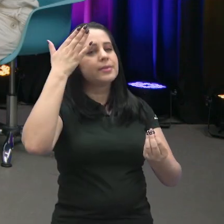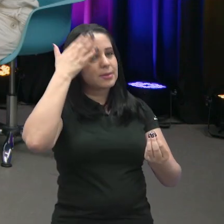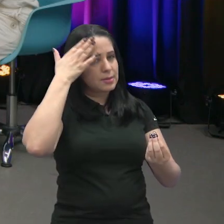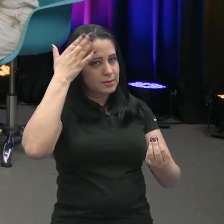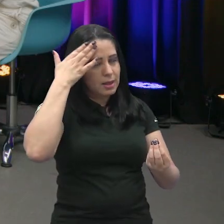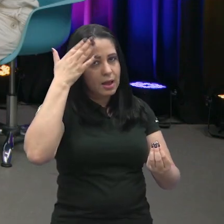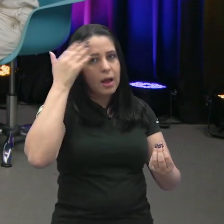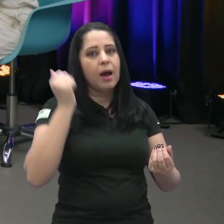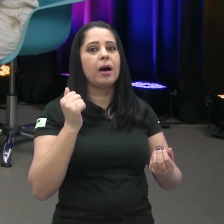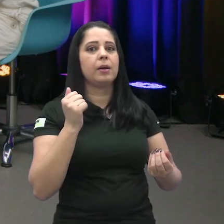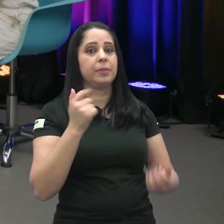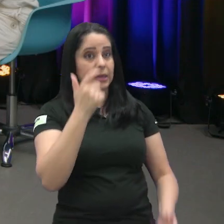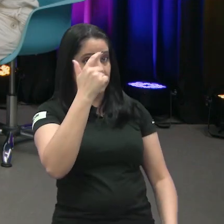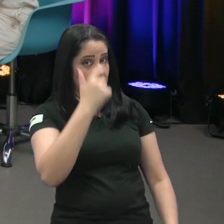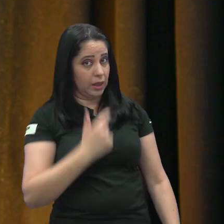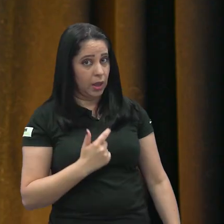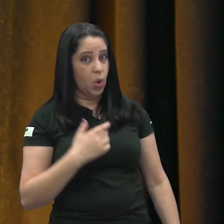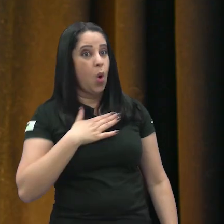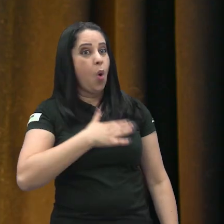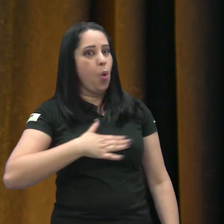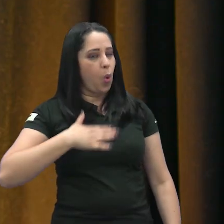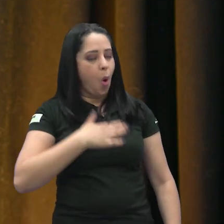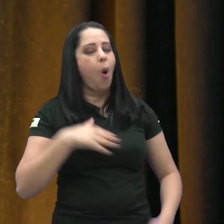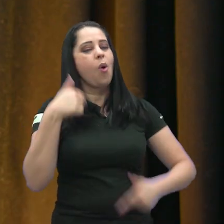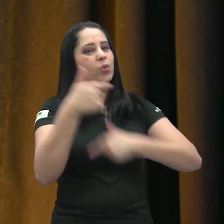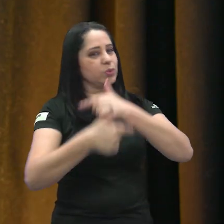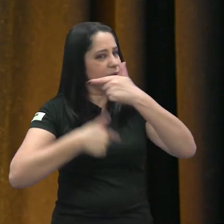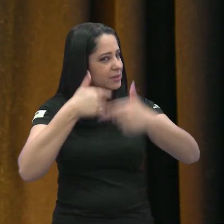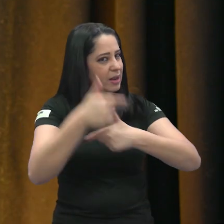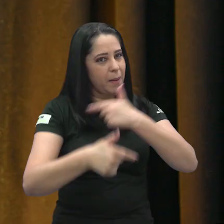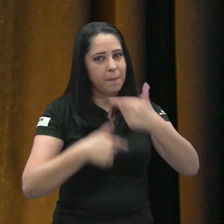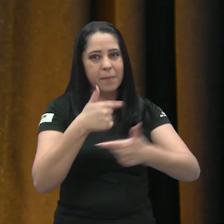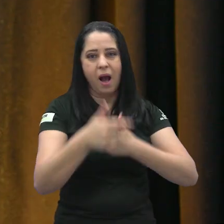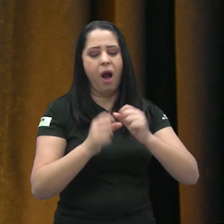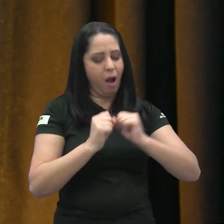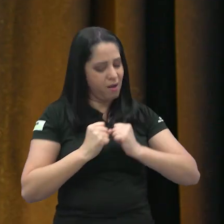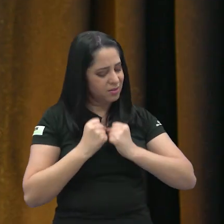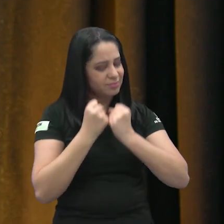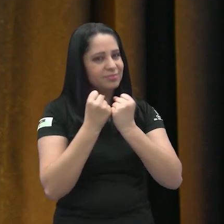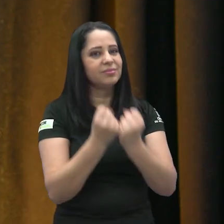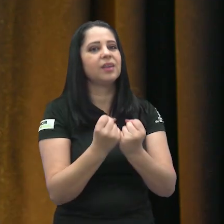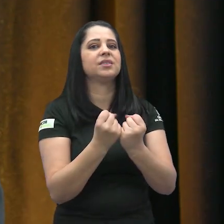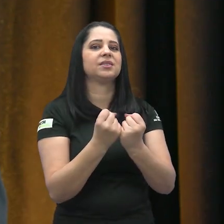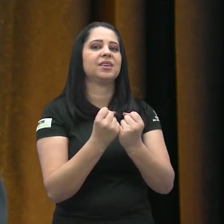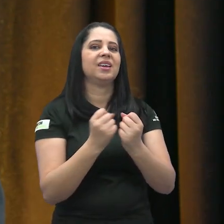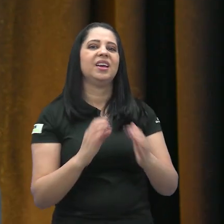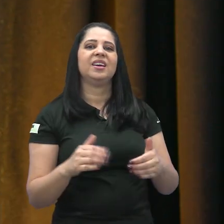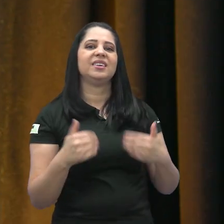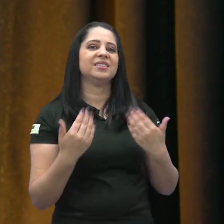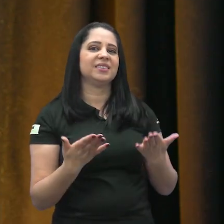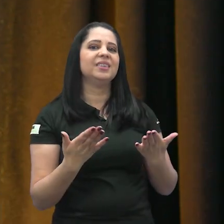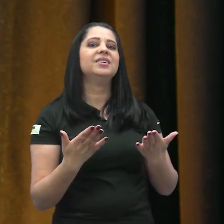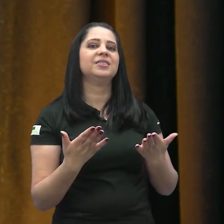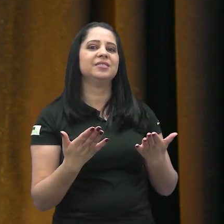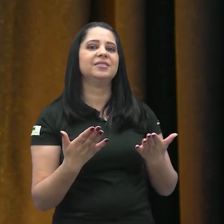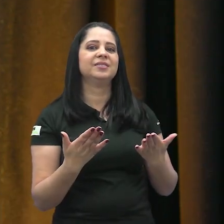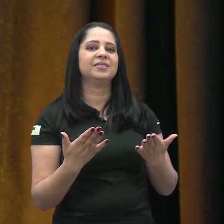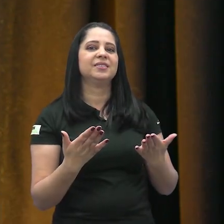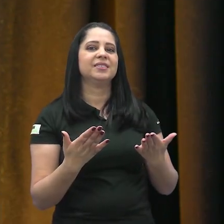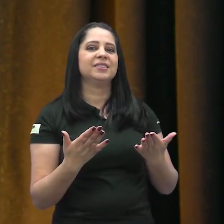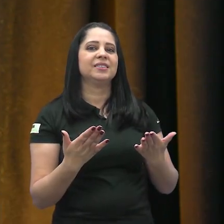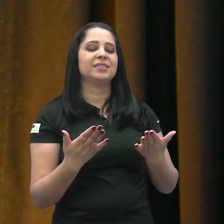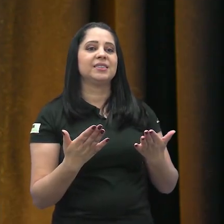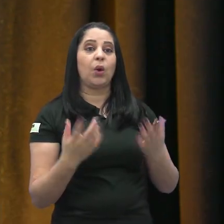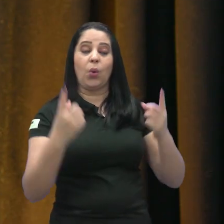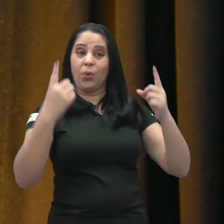dia, sabe que eu sou um cara que gosto de trabalhar, que faço isso com muita dedicação. Então acho que isso aí foi o